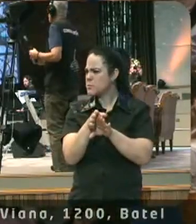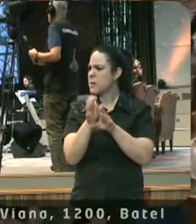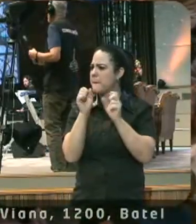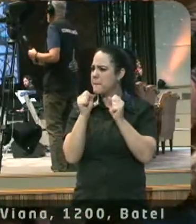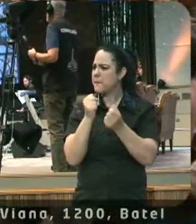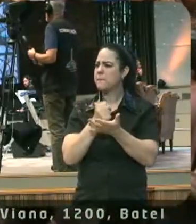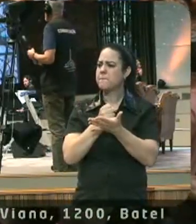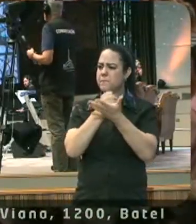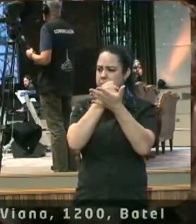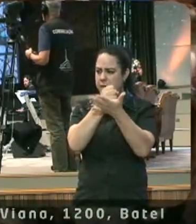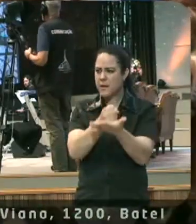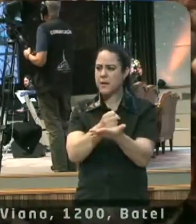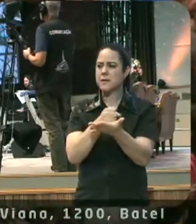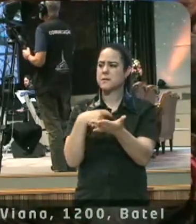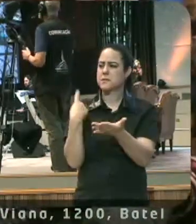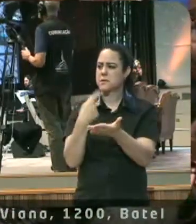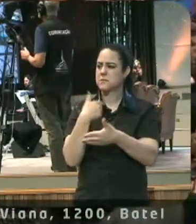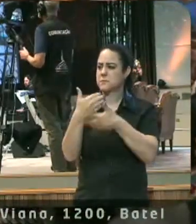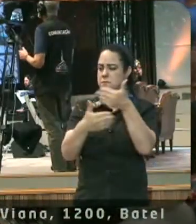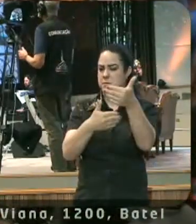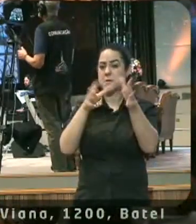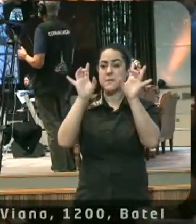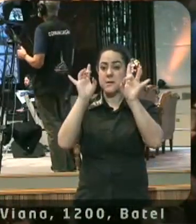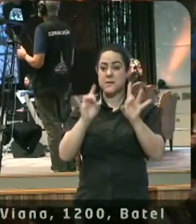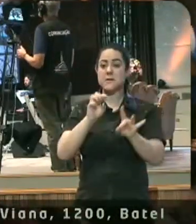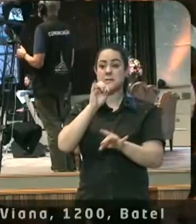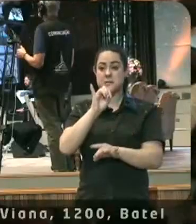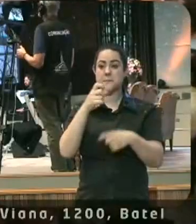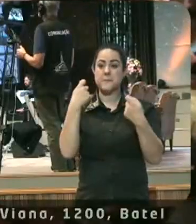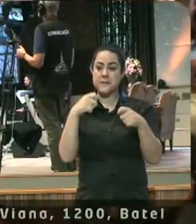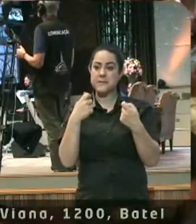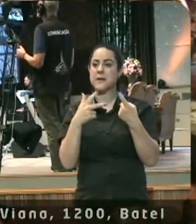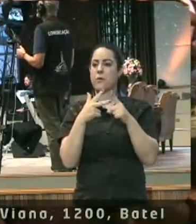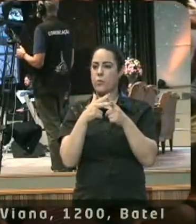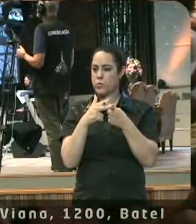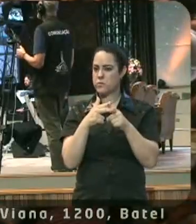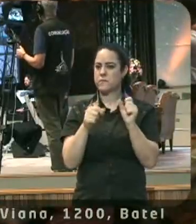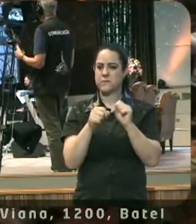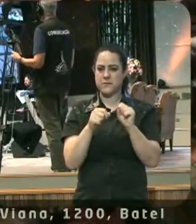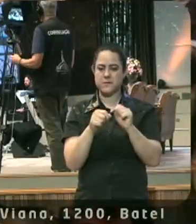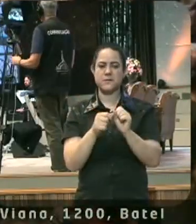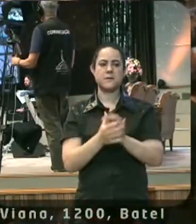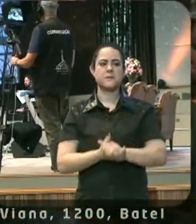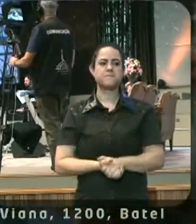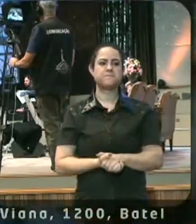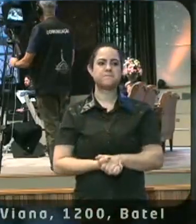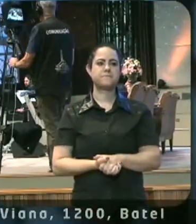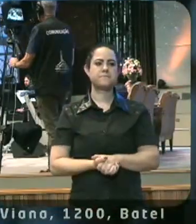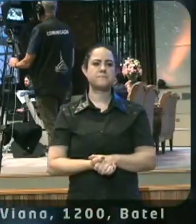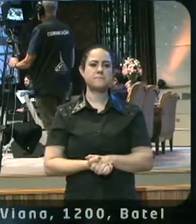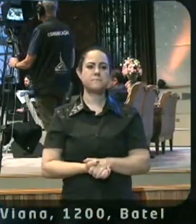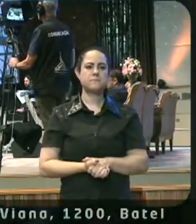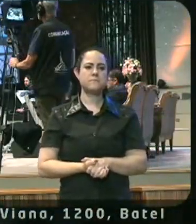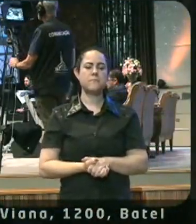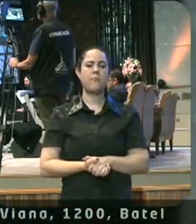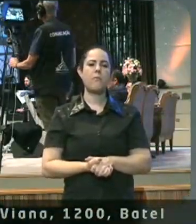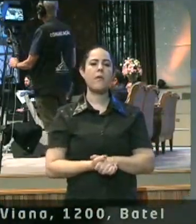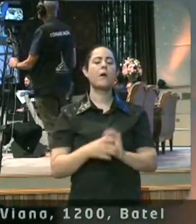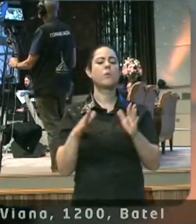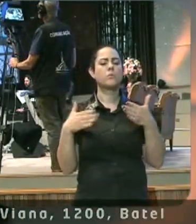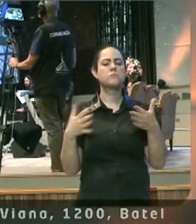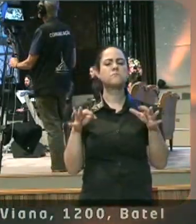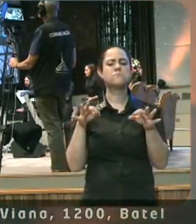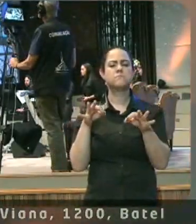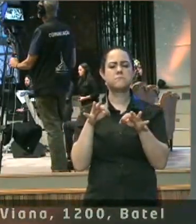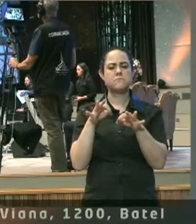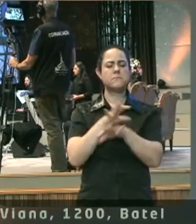possam ajudar a gente no processo, especialmente se você tiver que fazer concertos na vida. Tá? Então, quando